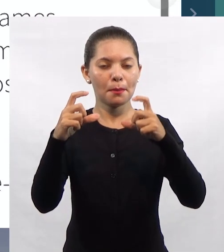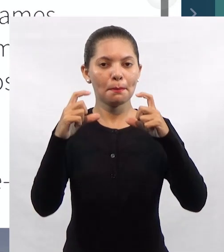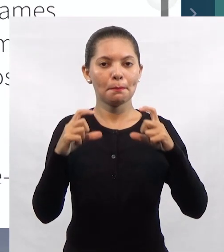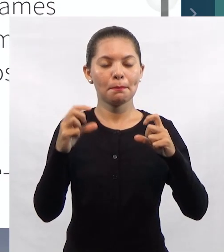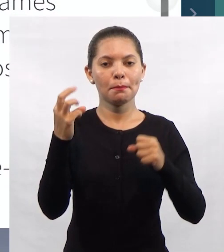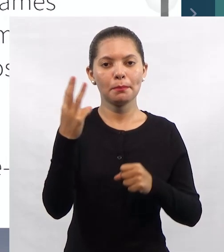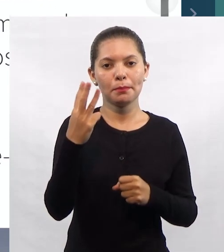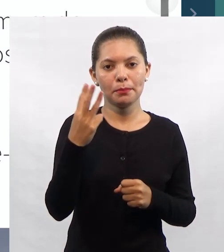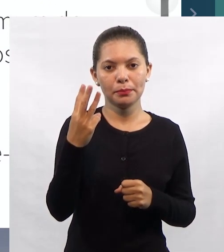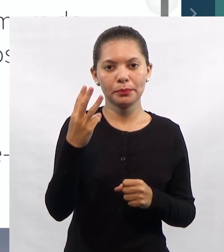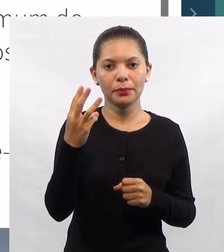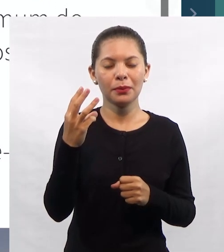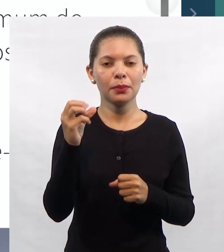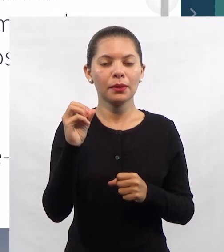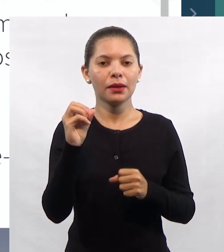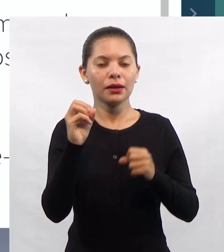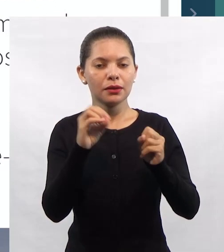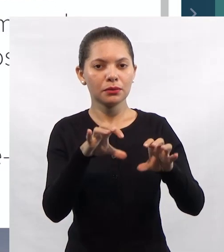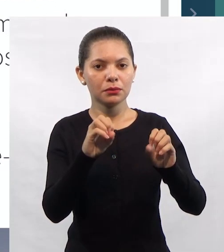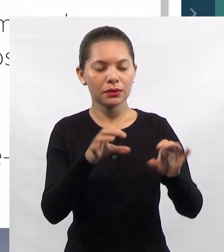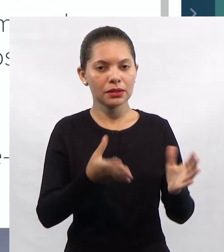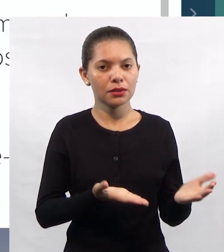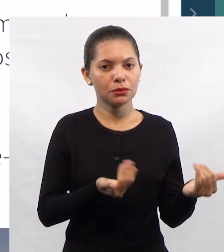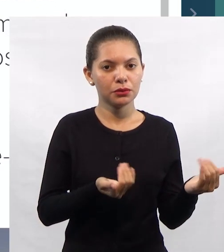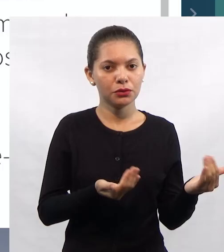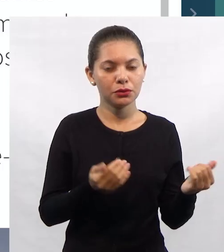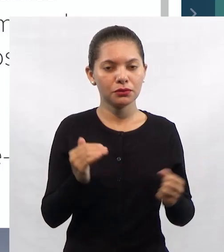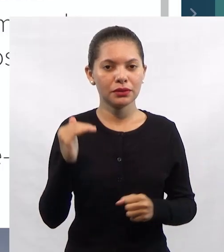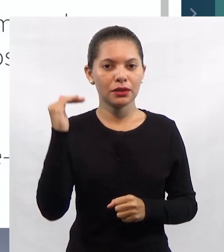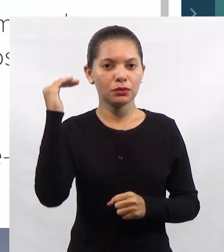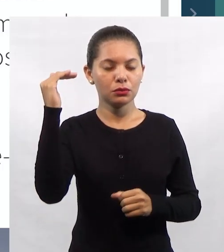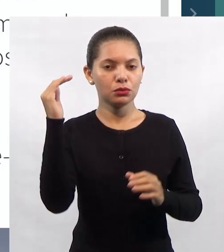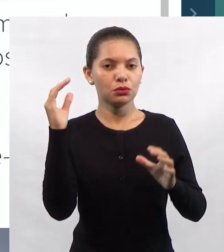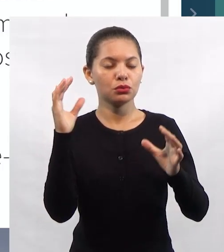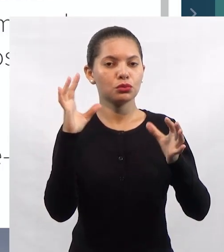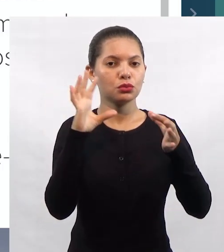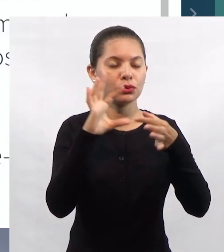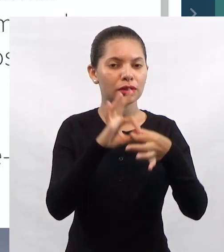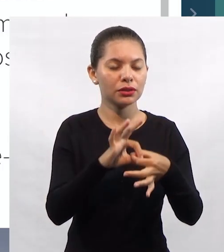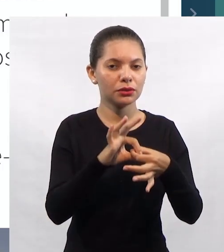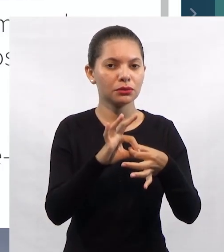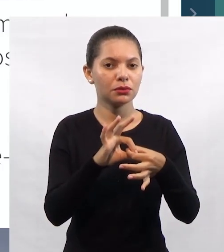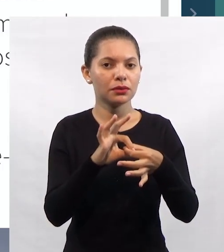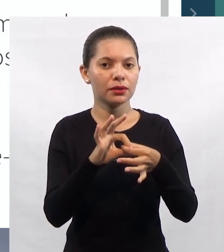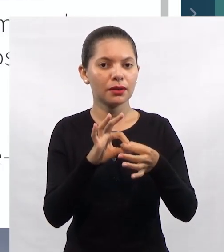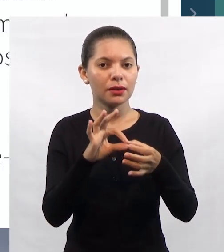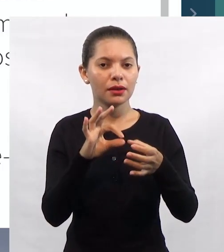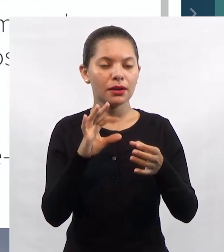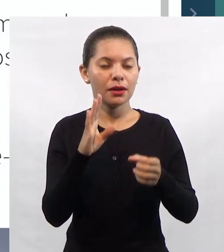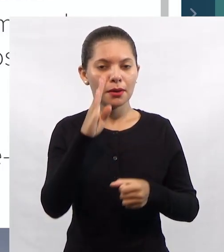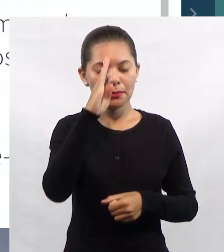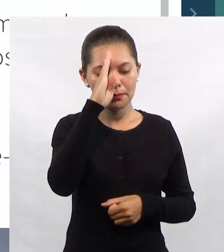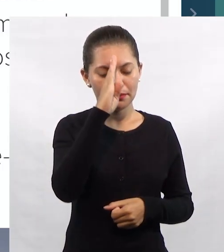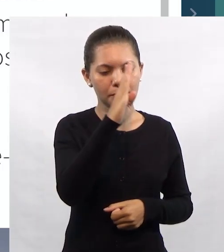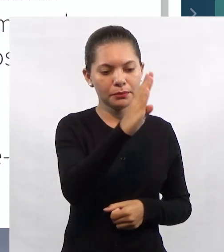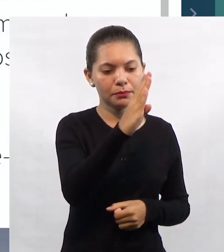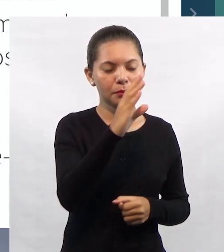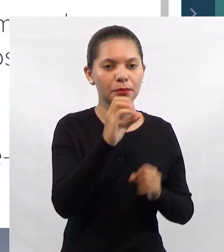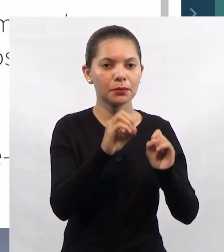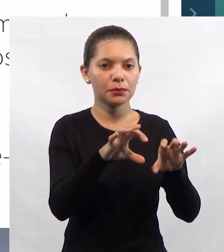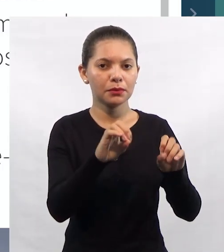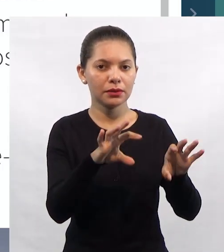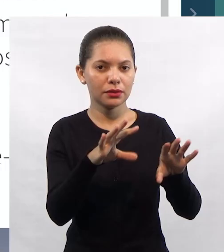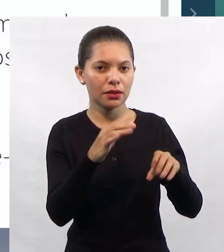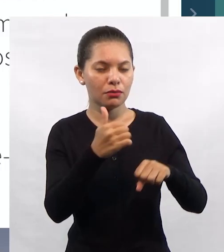Parágrafo 3º. A educação de jovens e adultos deverá articular-se preferencialmente com a educação